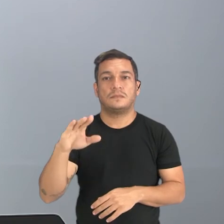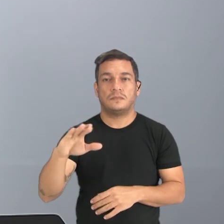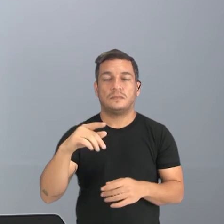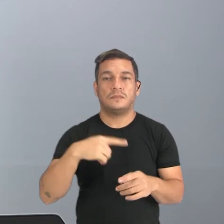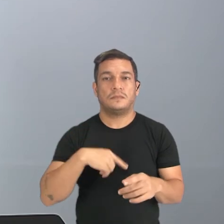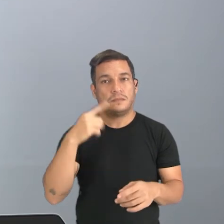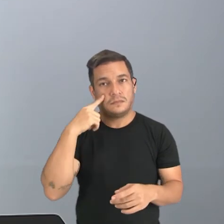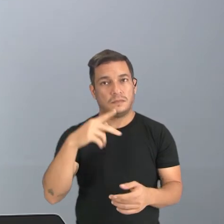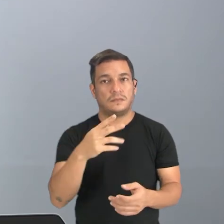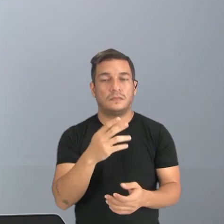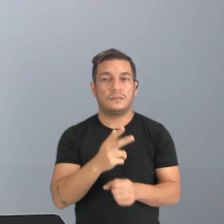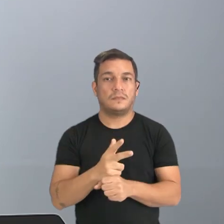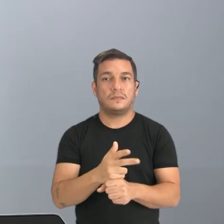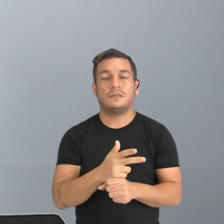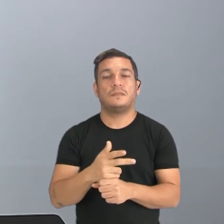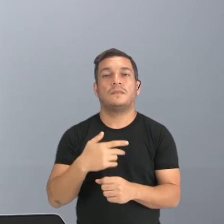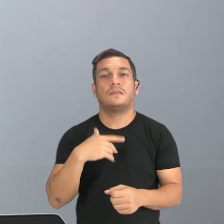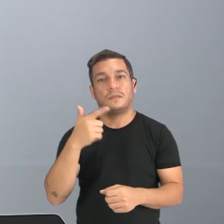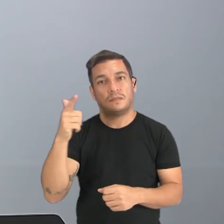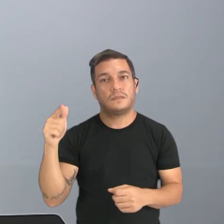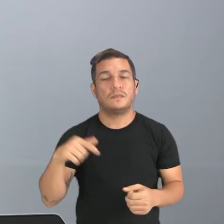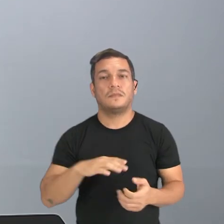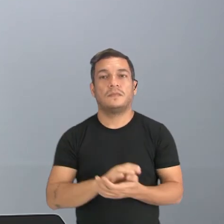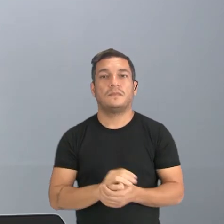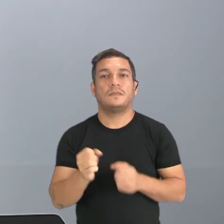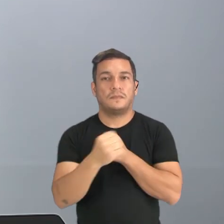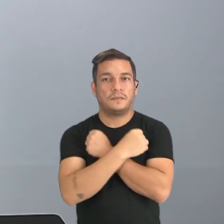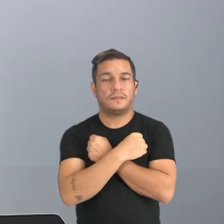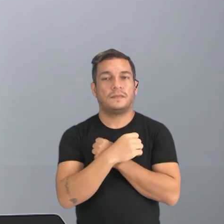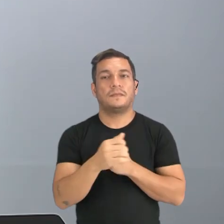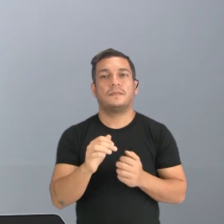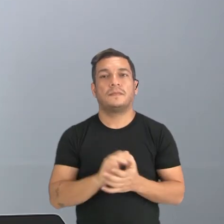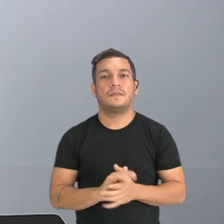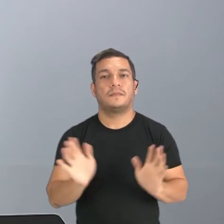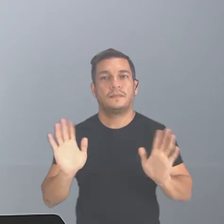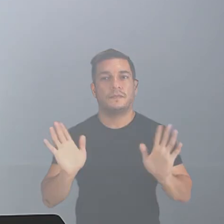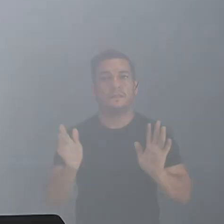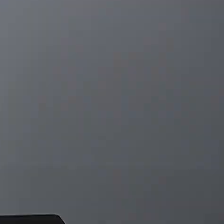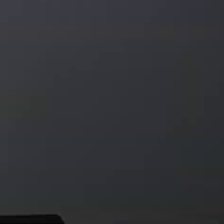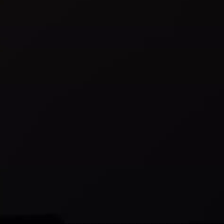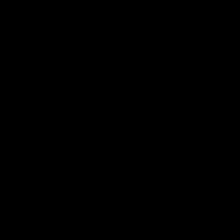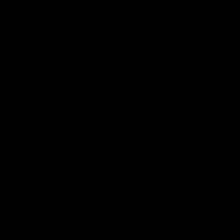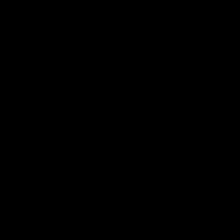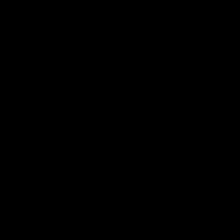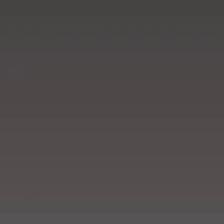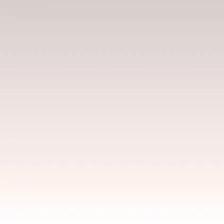aula e as demais. Um grande abraço e até mais, crianças!